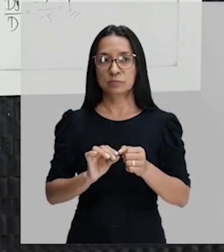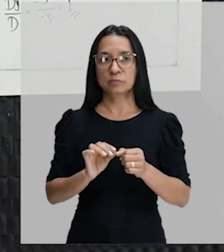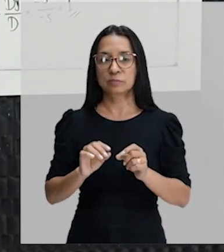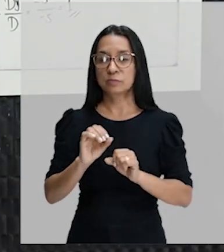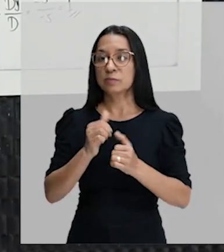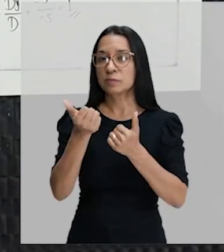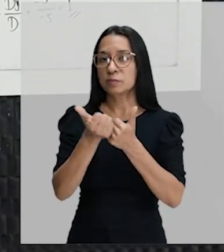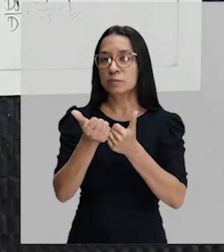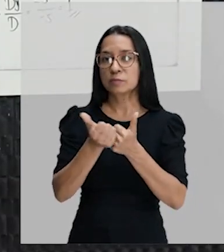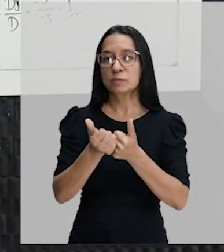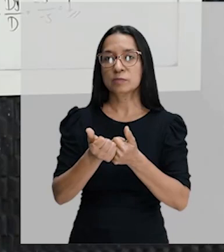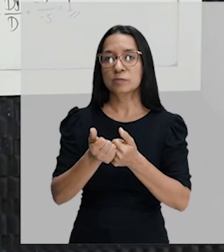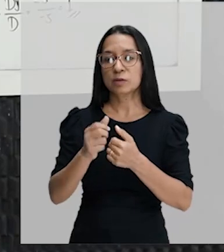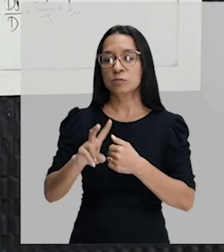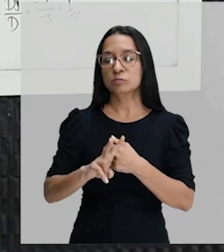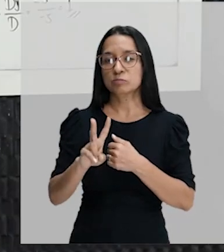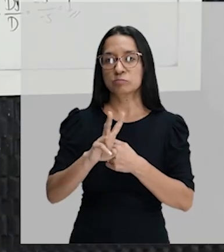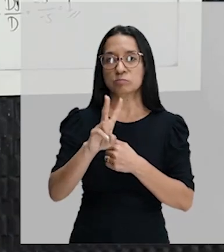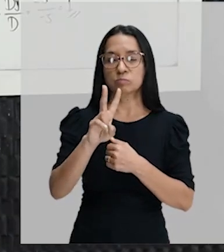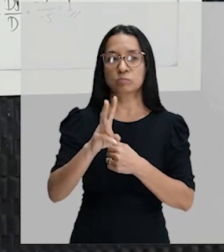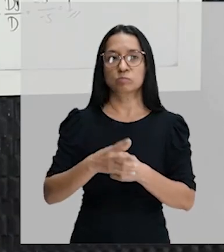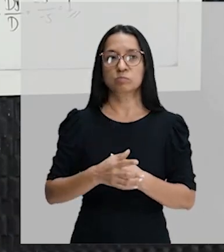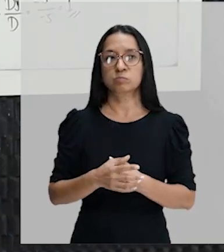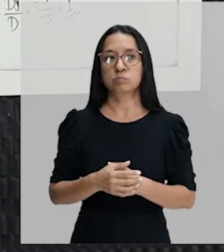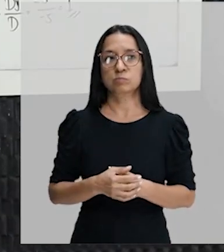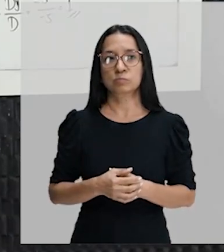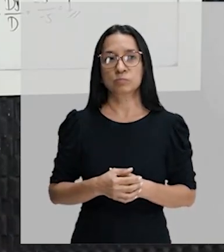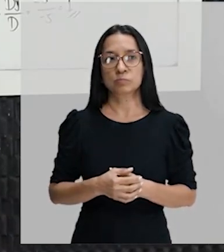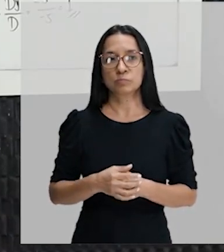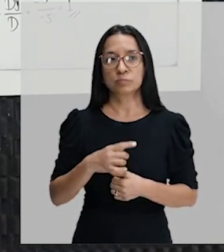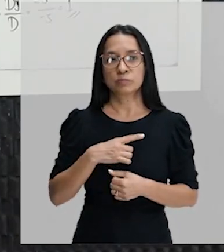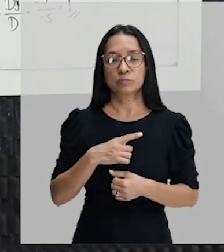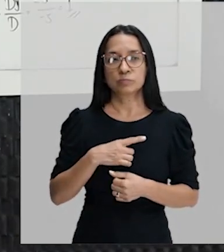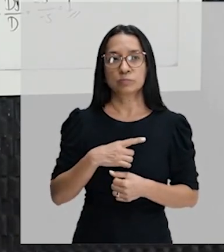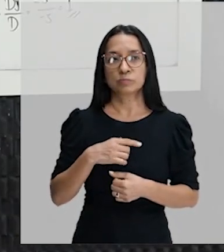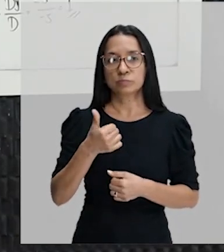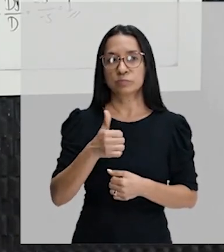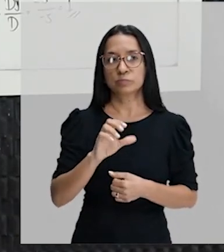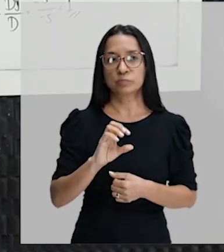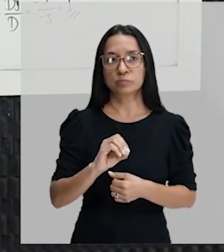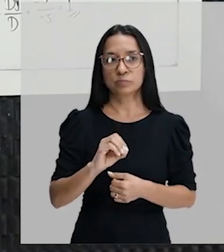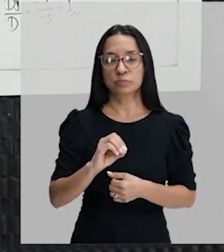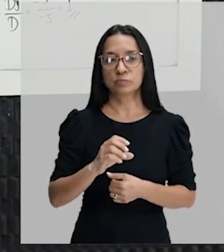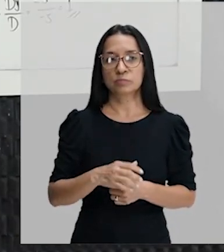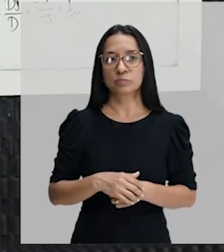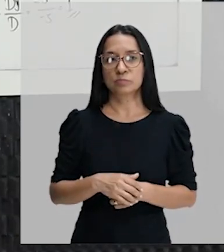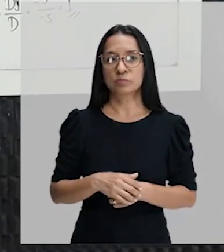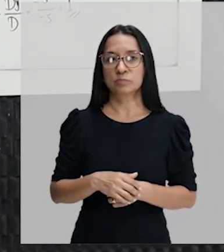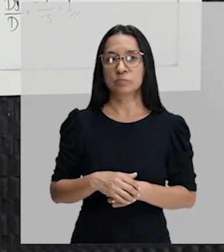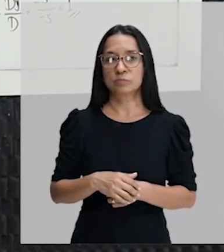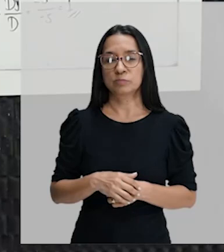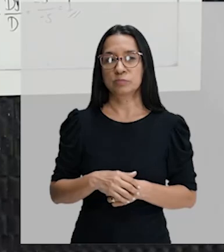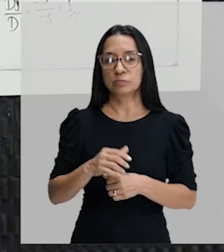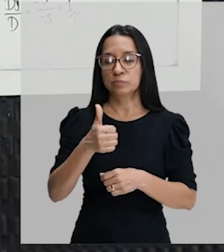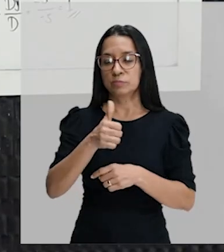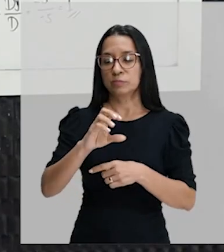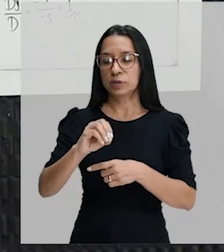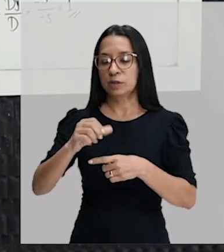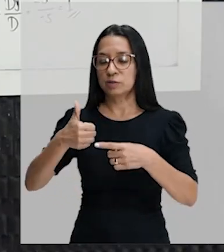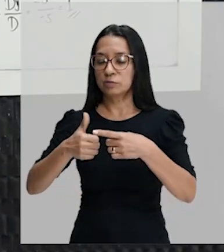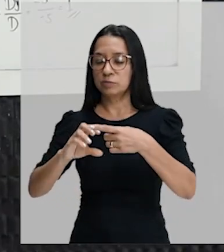a substituição dos valores, né? Então, você vai ter aqui 10 dividido por